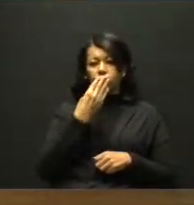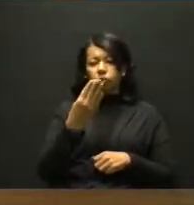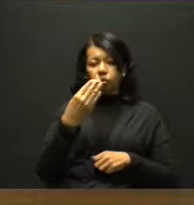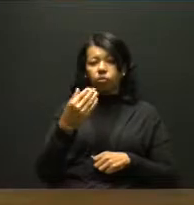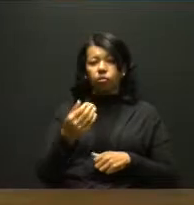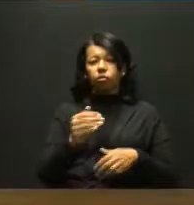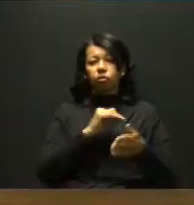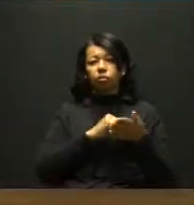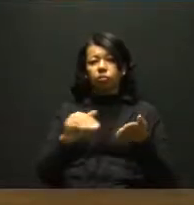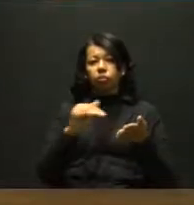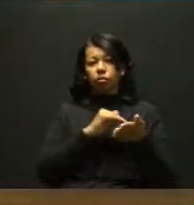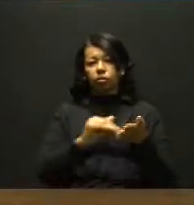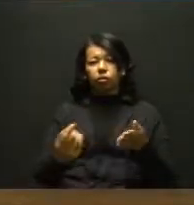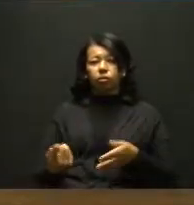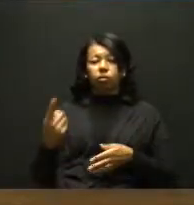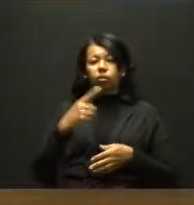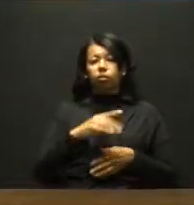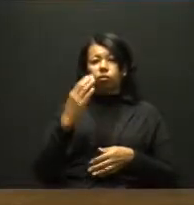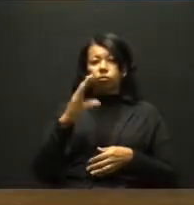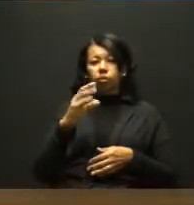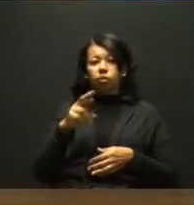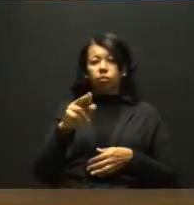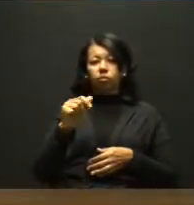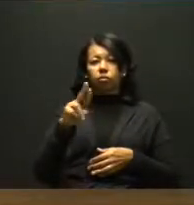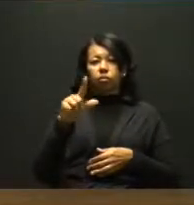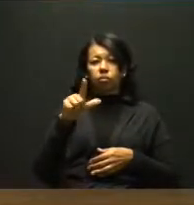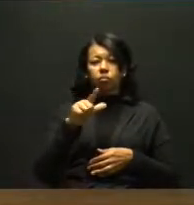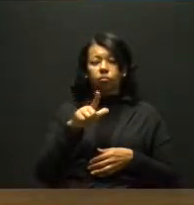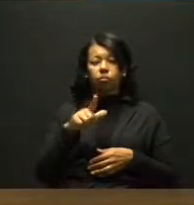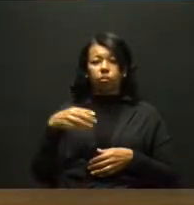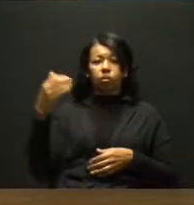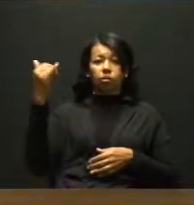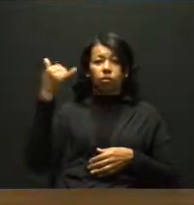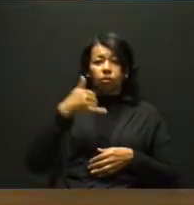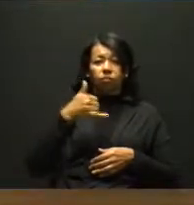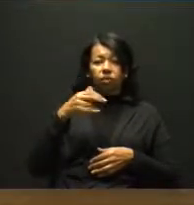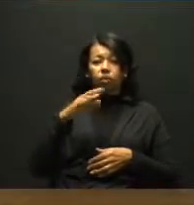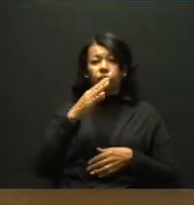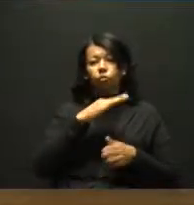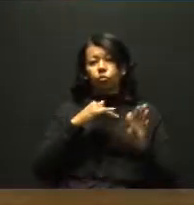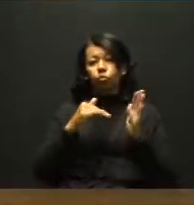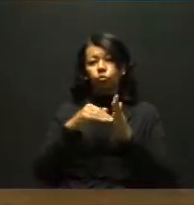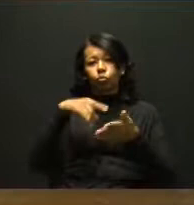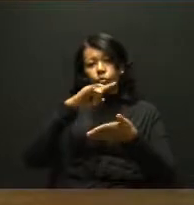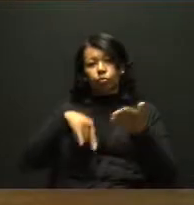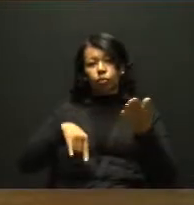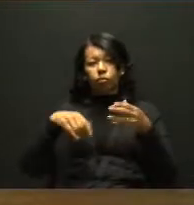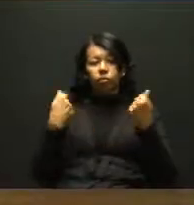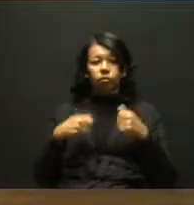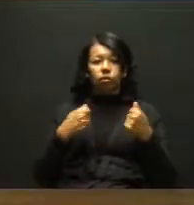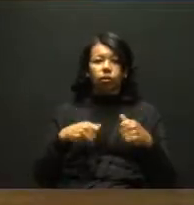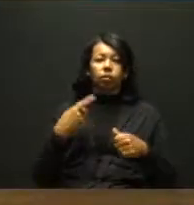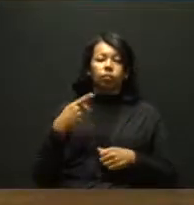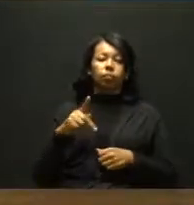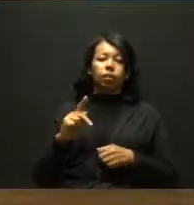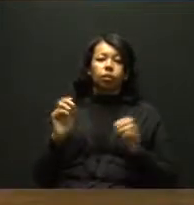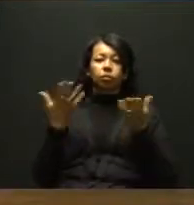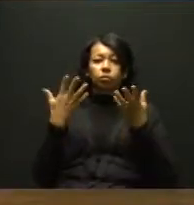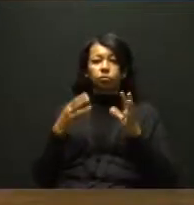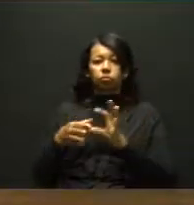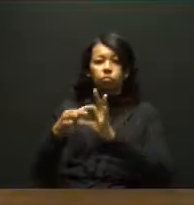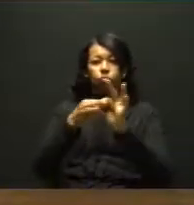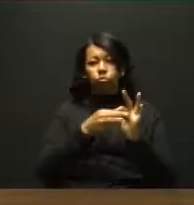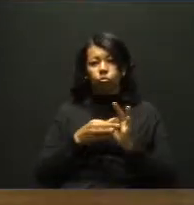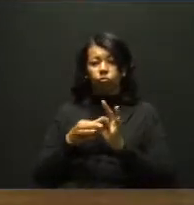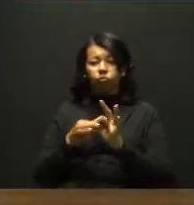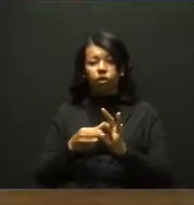secretário que de cubatão aqui é o raúl cristiano que ele em vila toda a documentação necessária para celebrar esse convênio